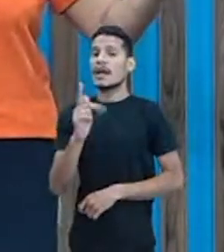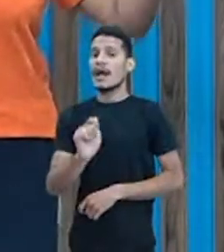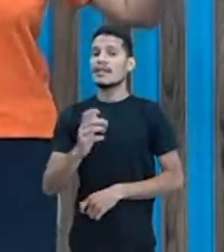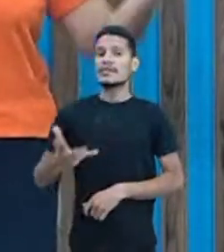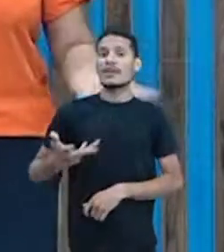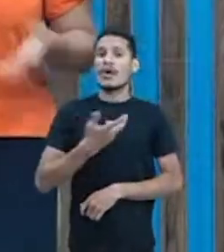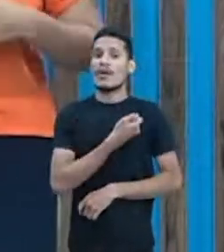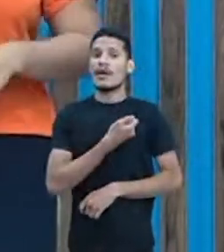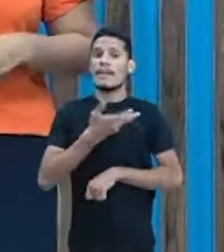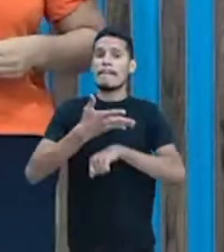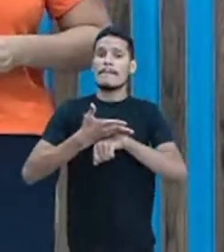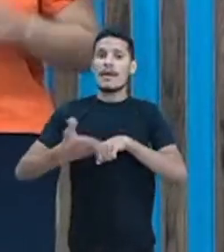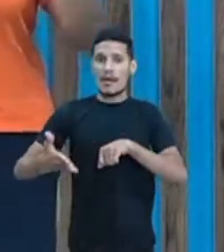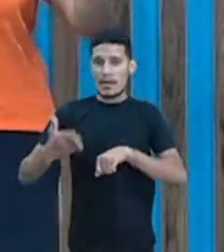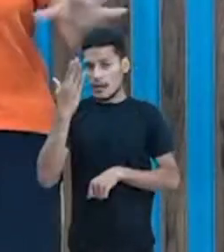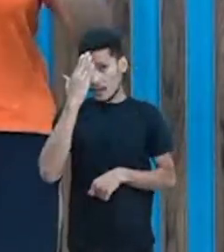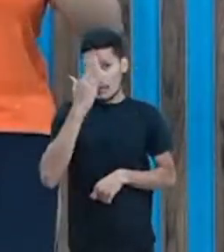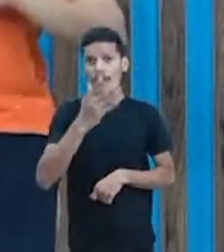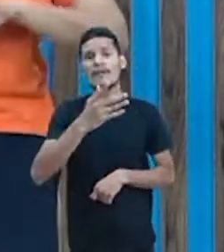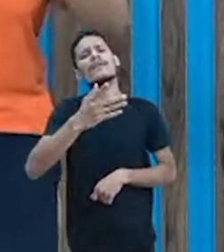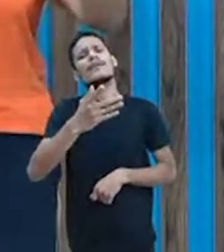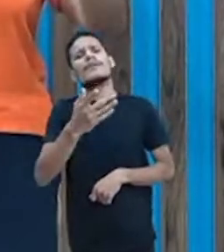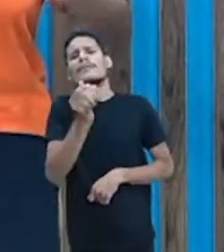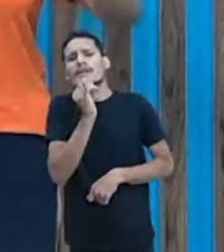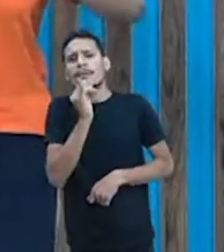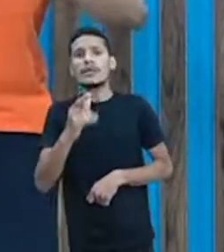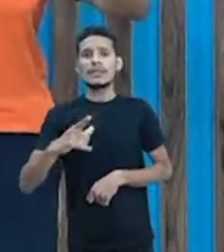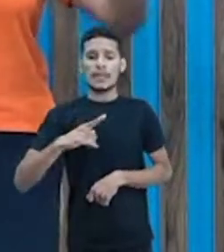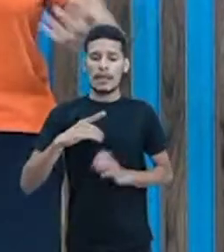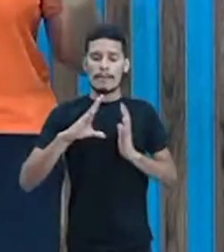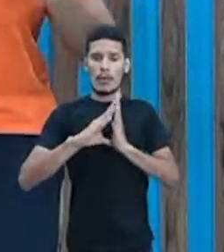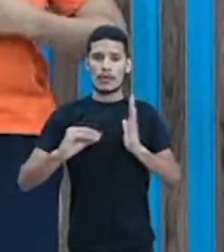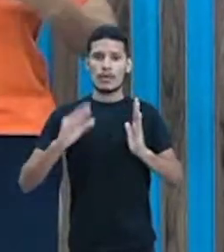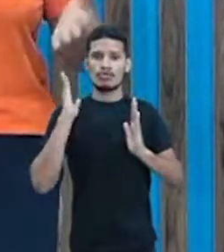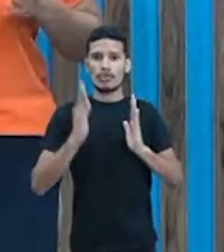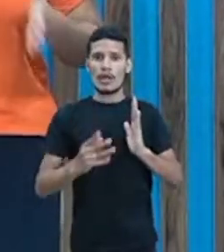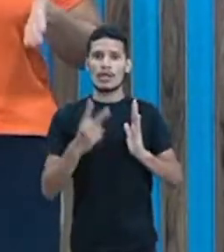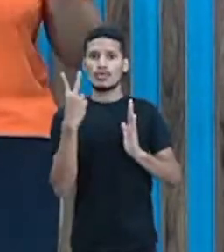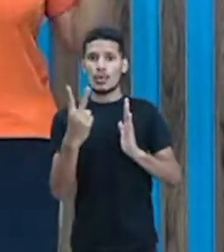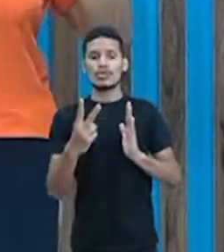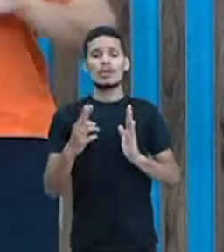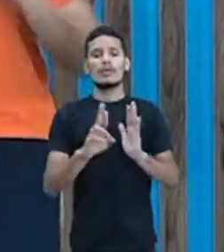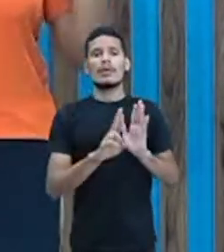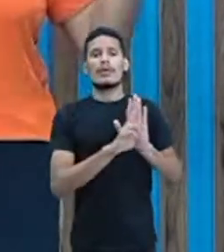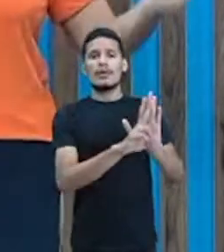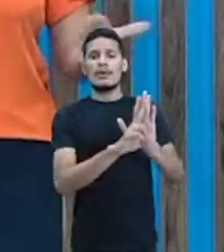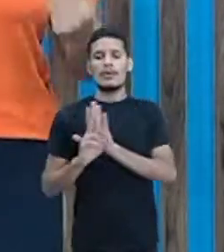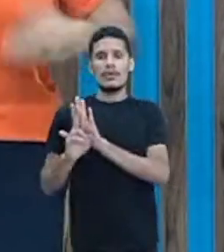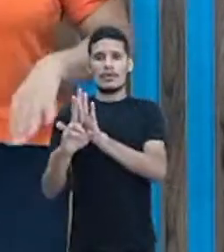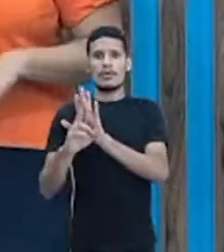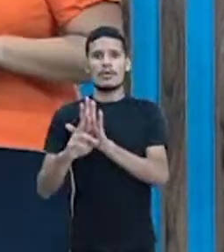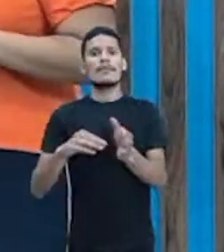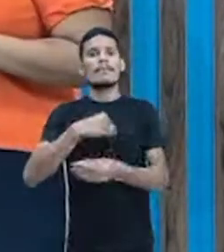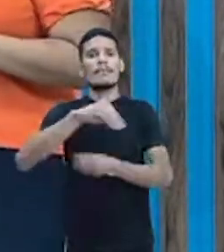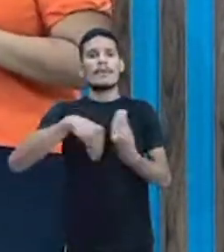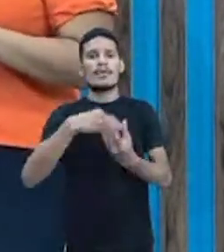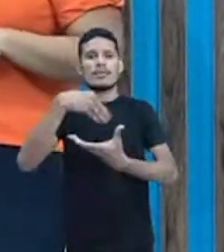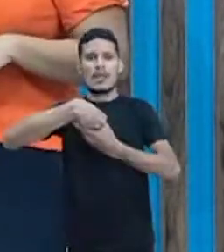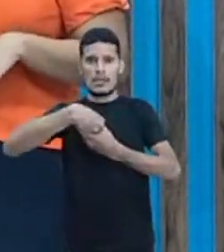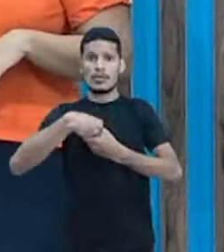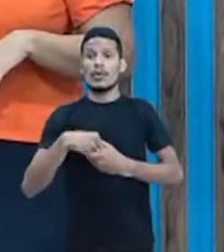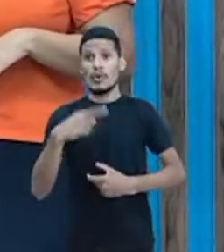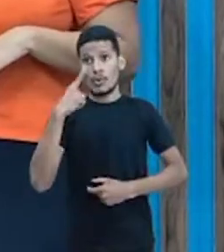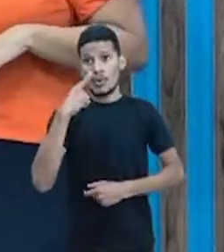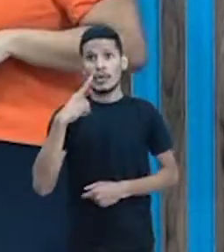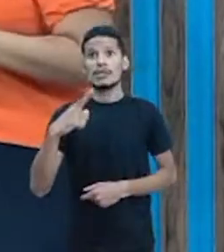salvadora. Então, você tem geralmente esses dois modelos representacionais coabitando, né? E a